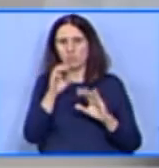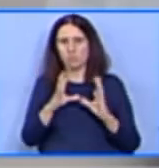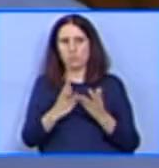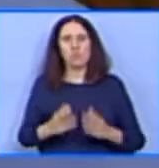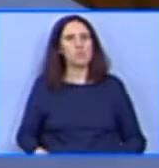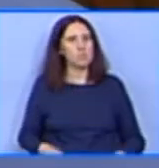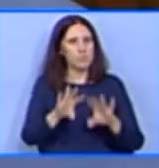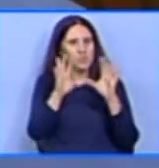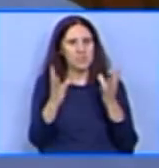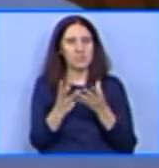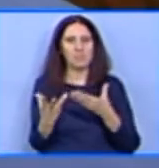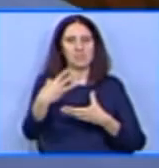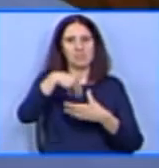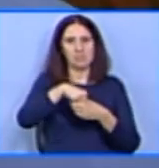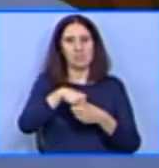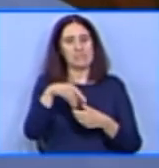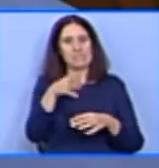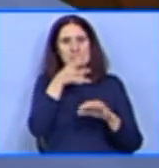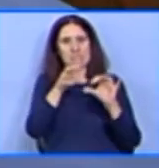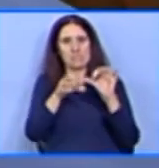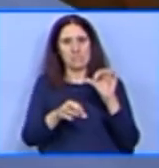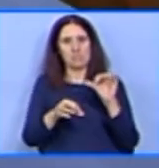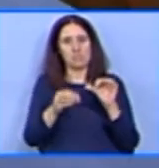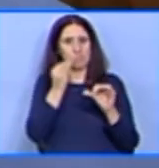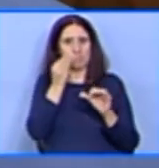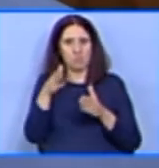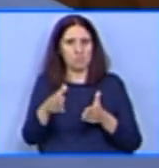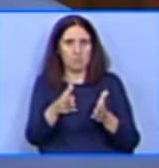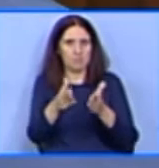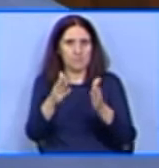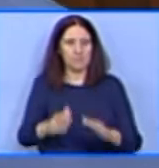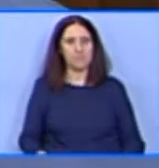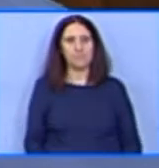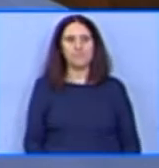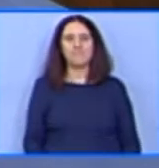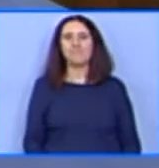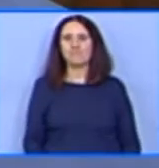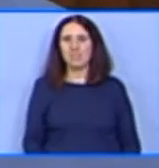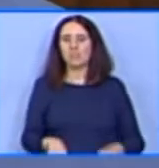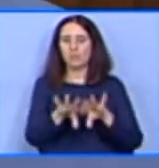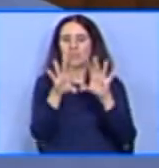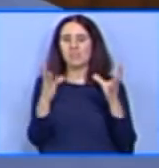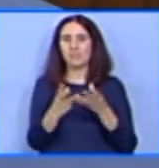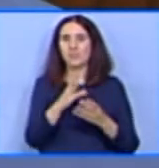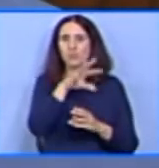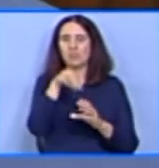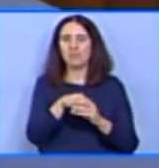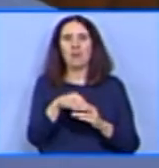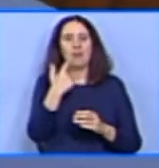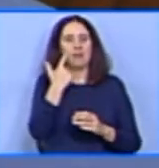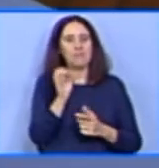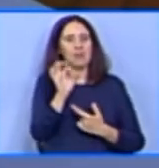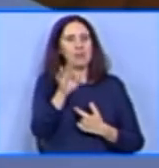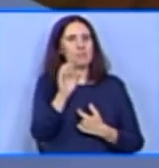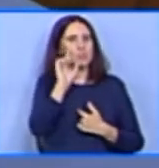mais englobante. Claro. E essa mensagem faz a sua caminhada, não é? Esta universalidade inclusiva é talvez uma das notas